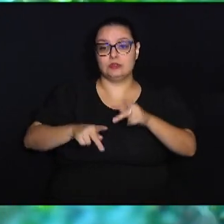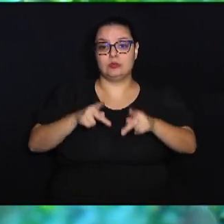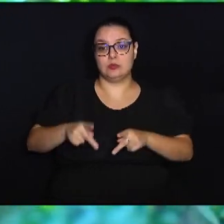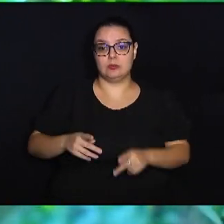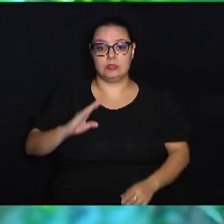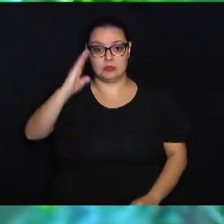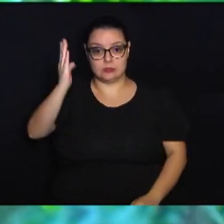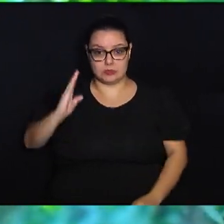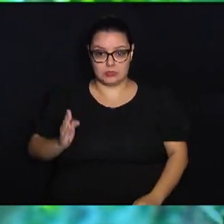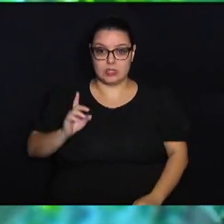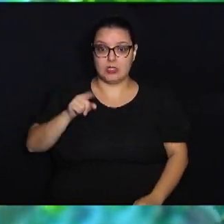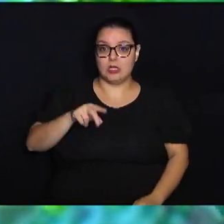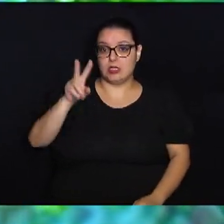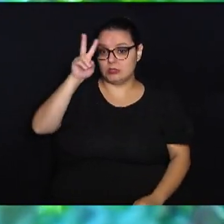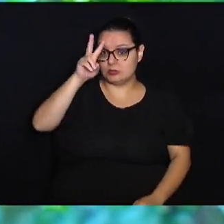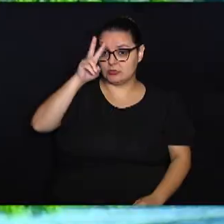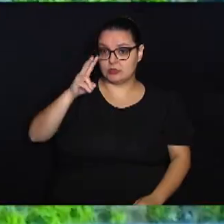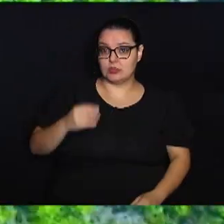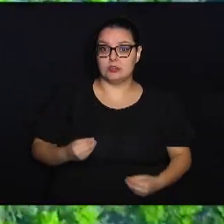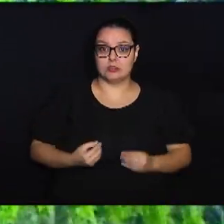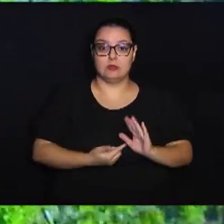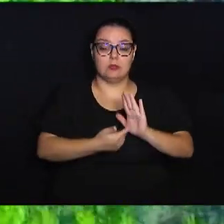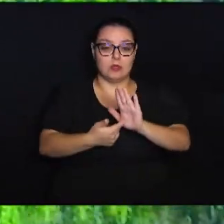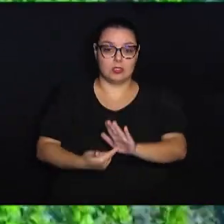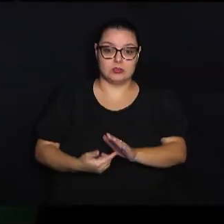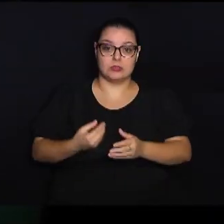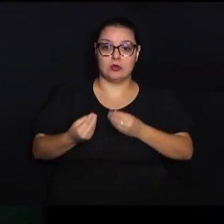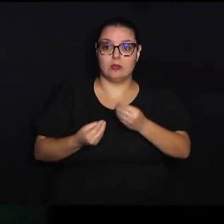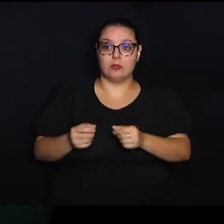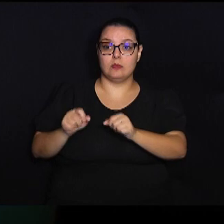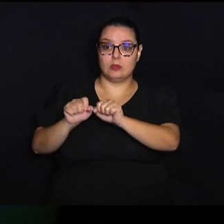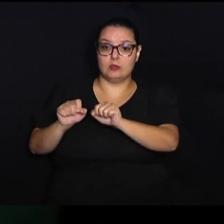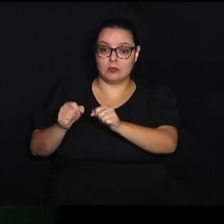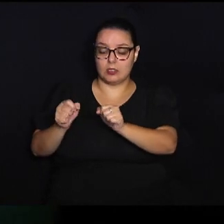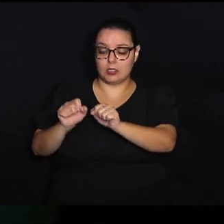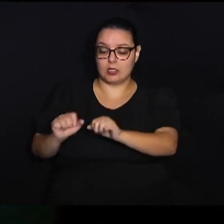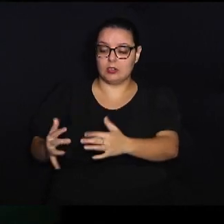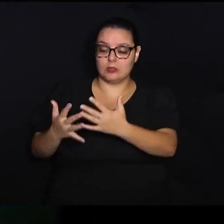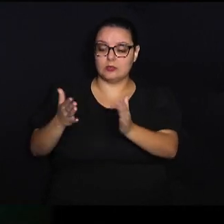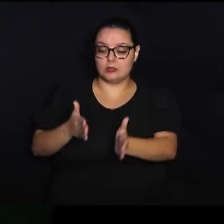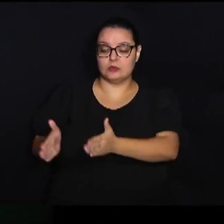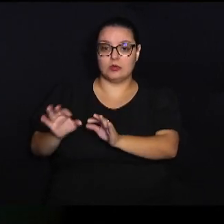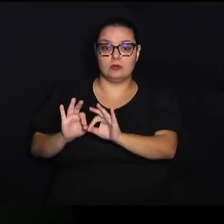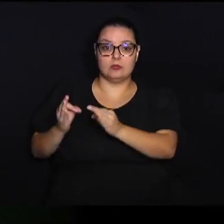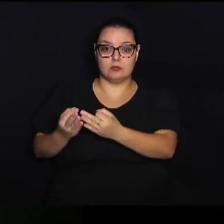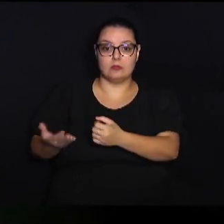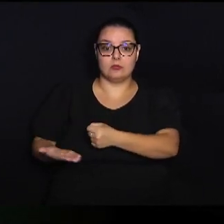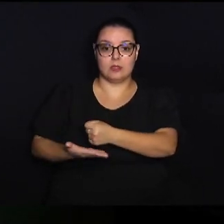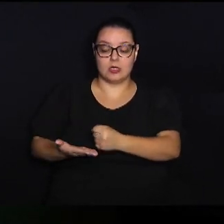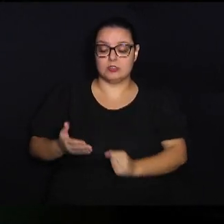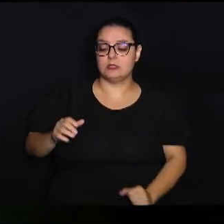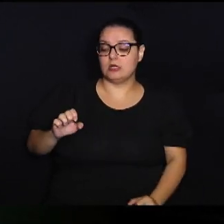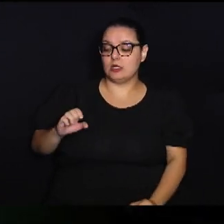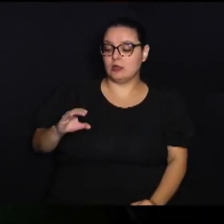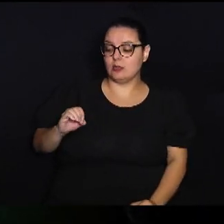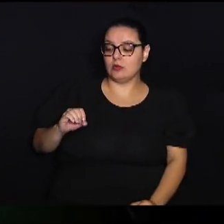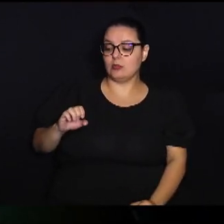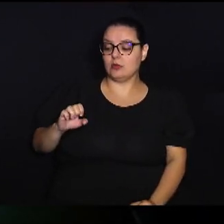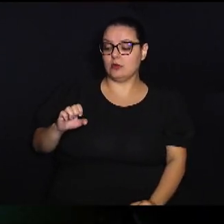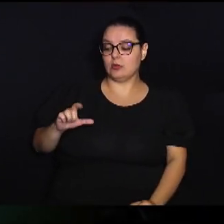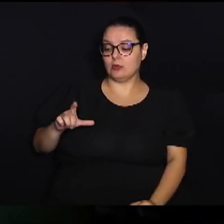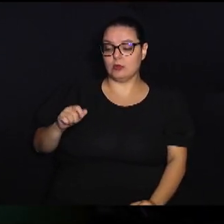comemorativa, a Prefeitura poderá apoiar a realização de palestras, oficinas, atividades, workshops